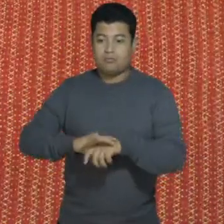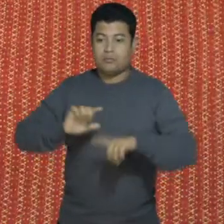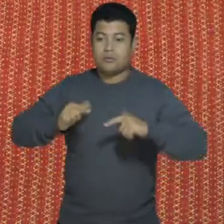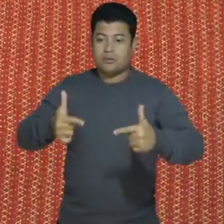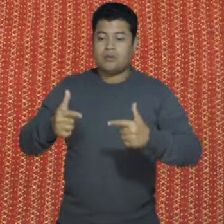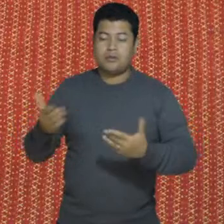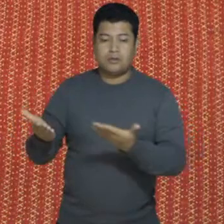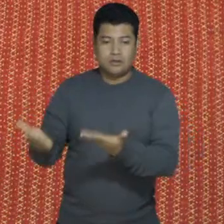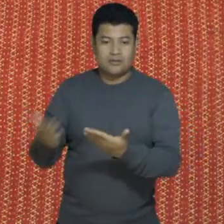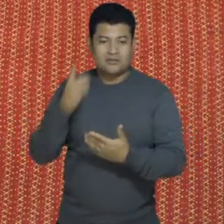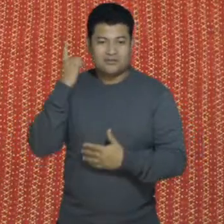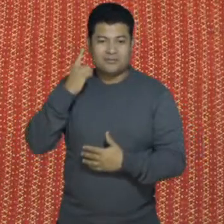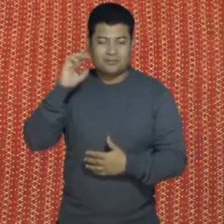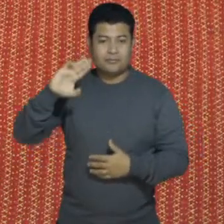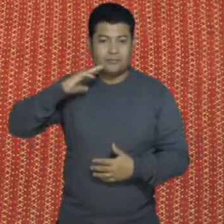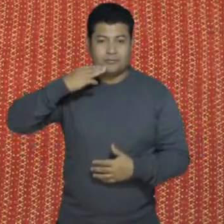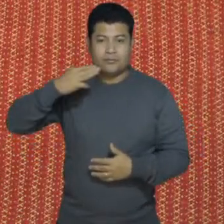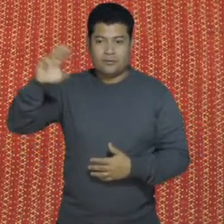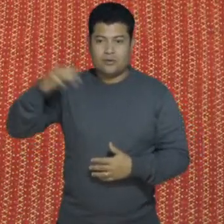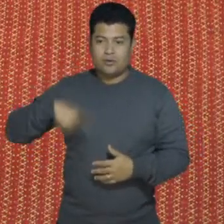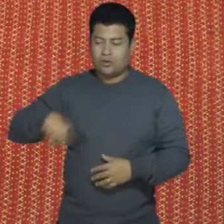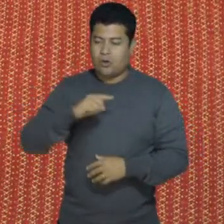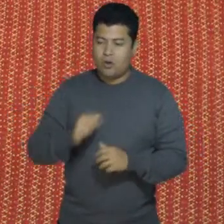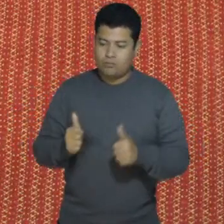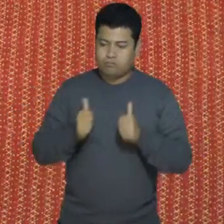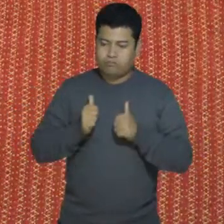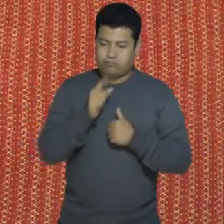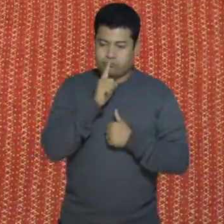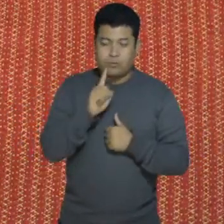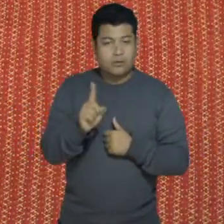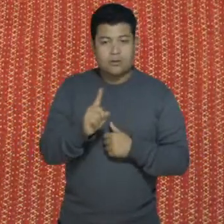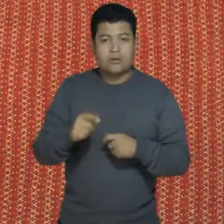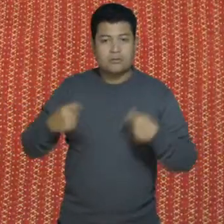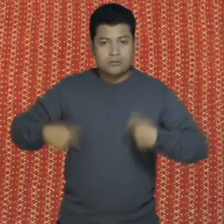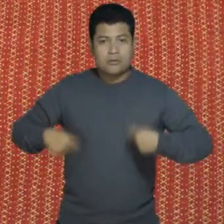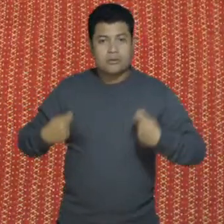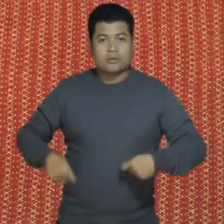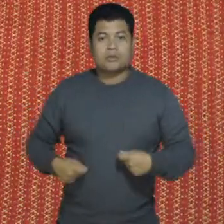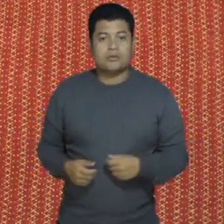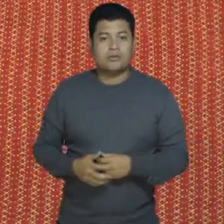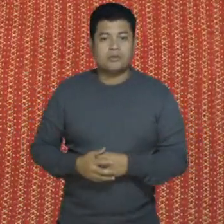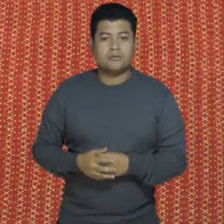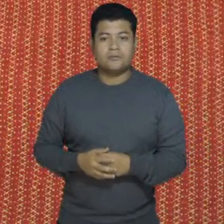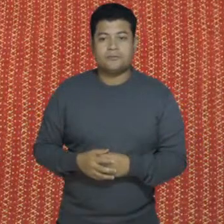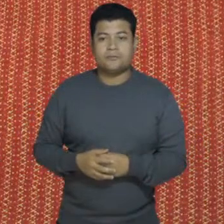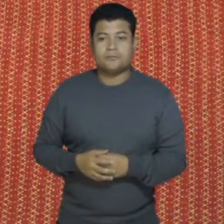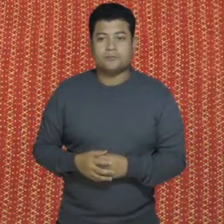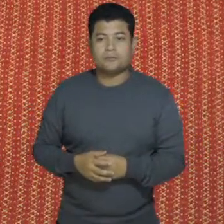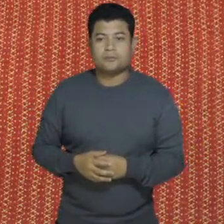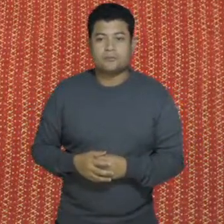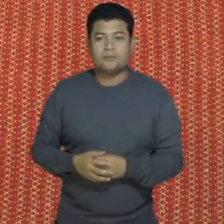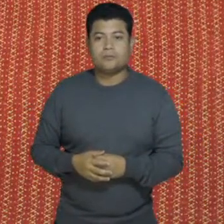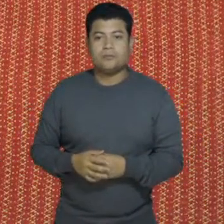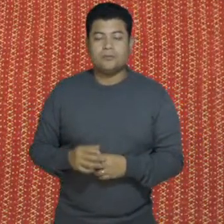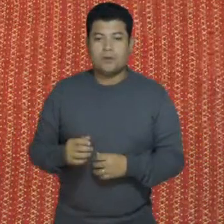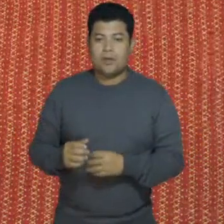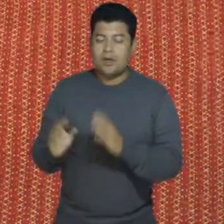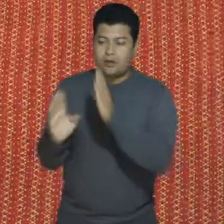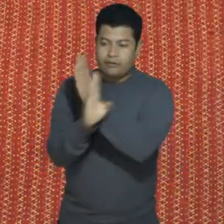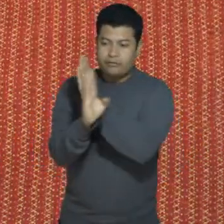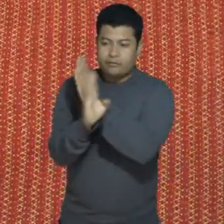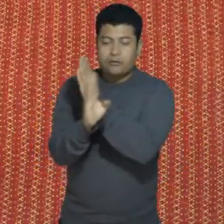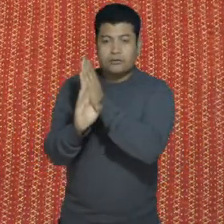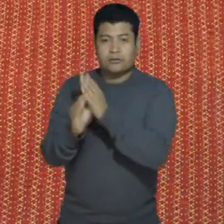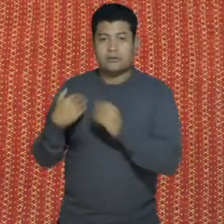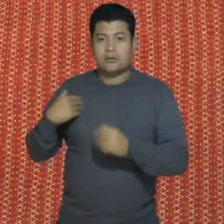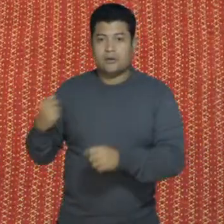omitir e precisamos sim mais um minuto Deputado Precisamos sim apurar e verificar porque uma